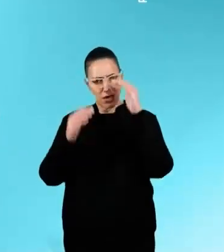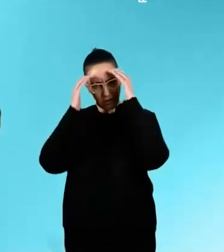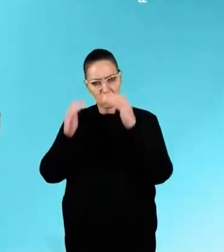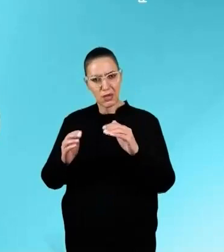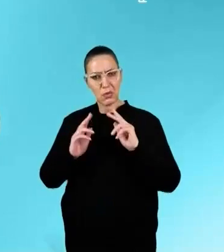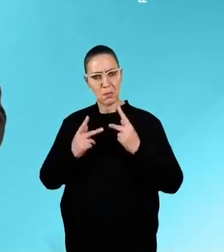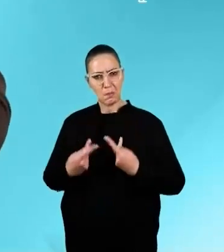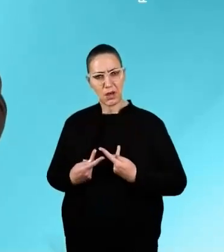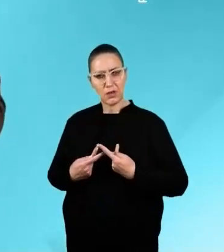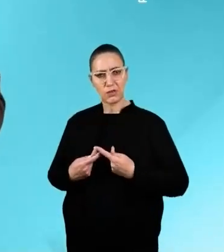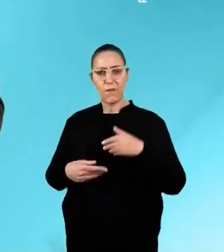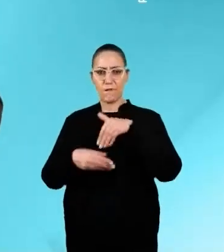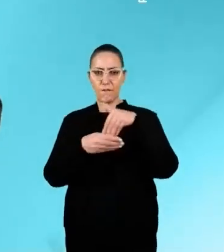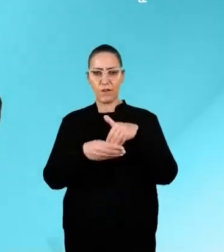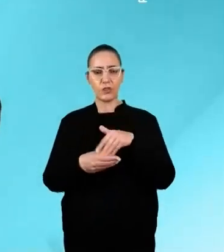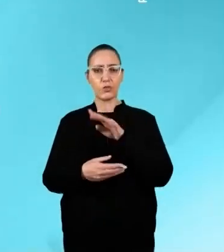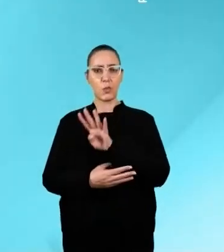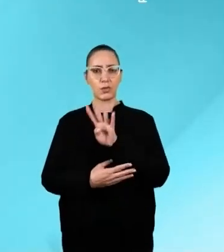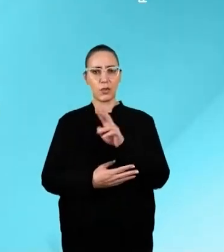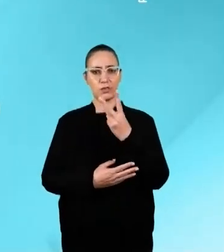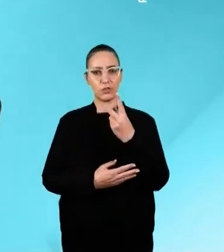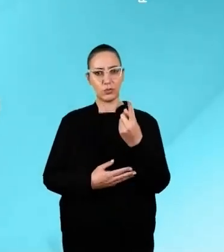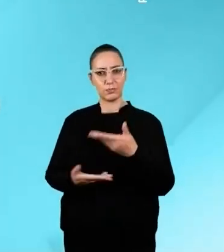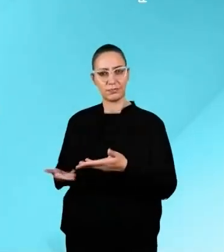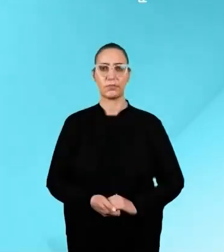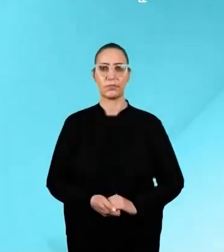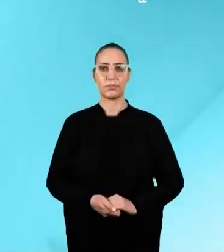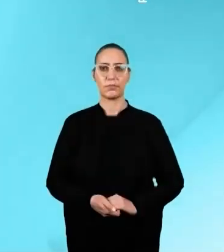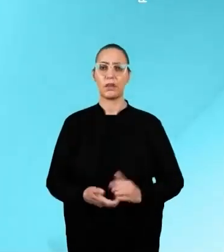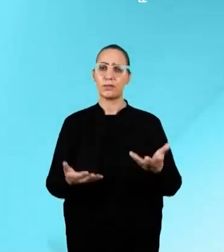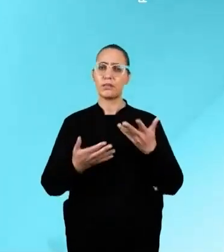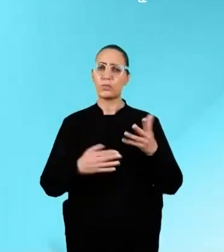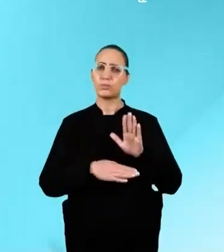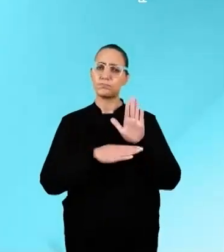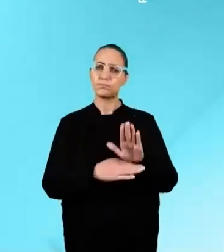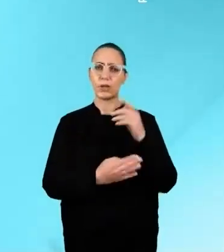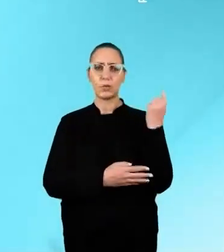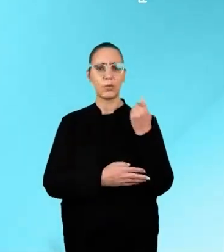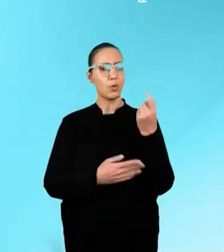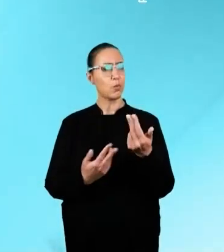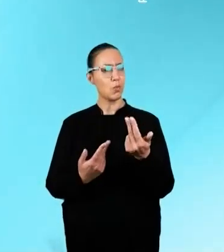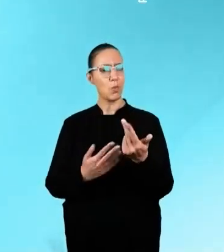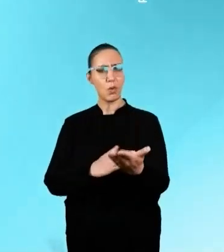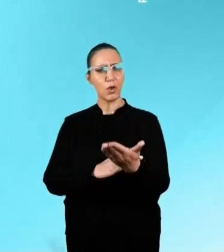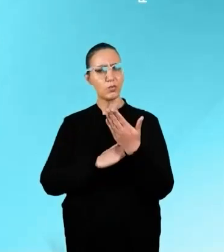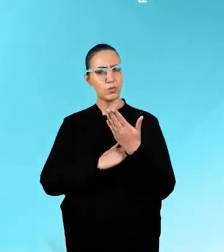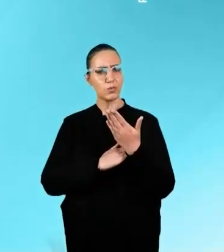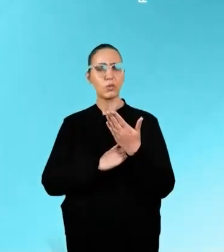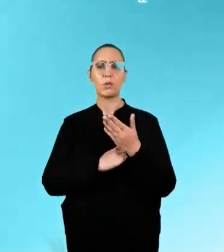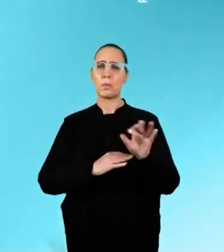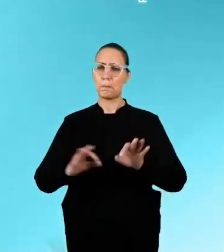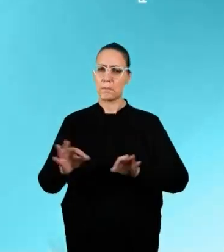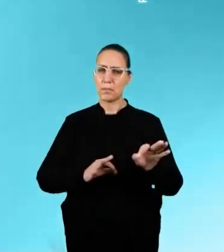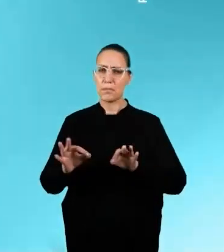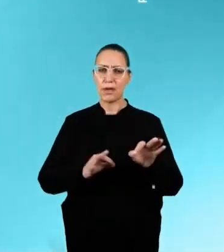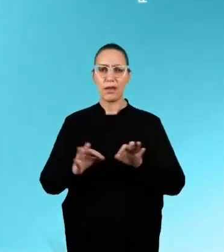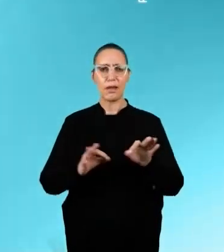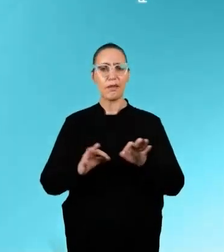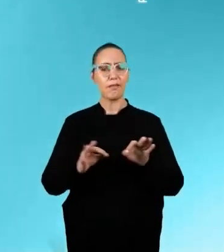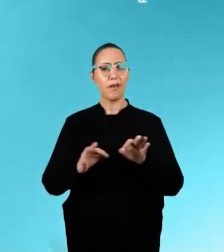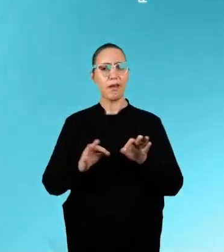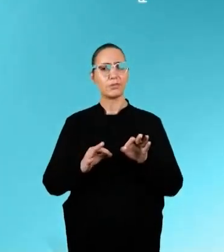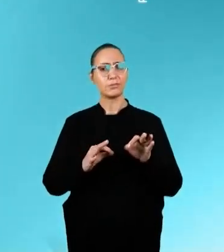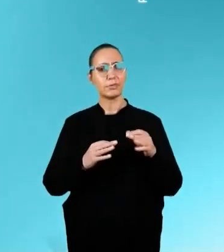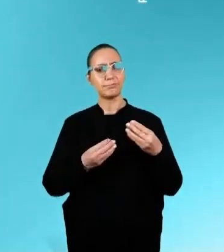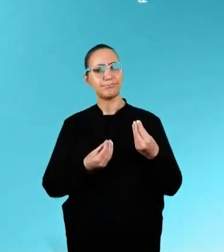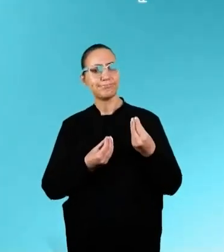humanos. Axmon Corvo, para deputado federal, 4421. Quero fazer pelo Rio Grande o que o Rio Grande fez por mim. Estou preparado para retribuir o